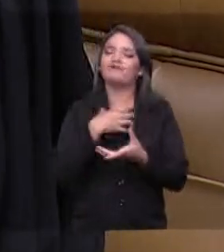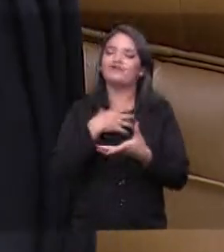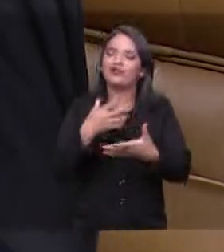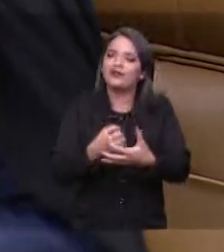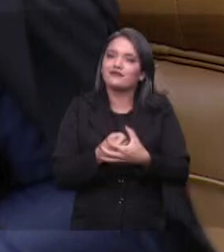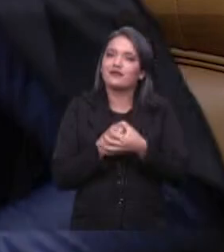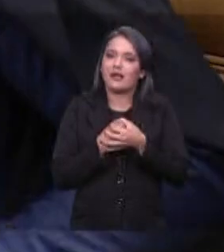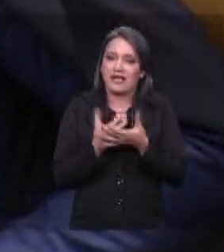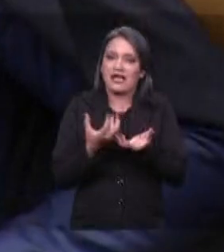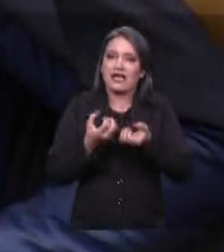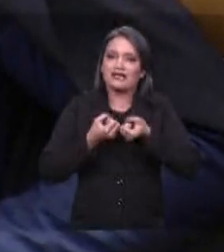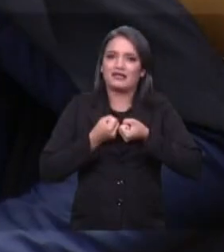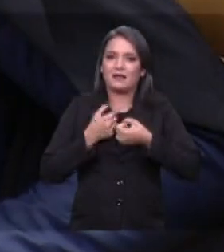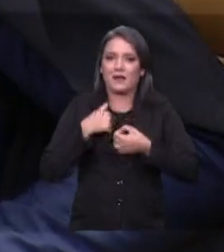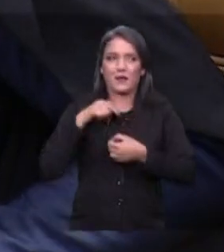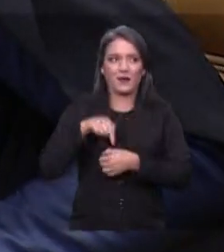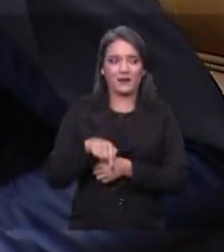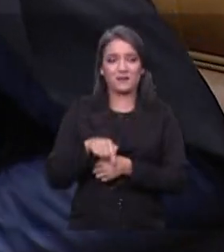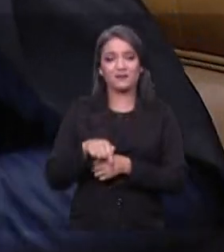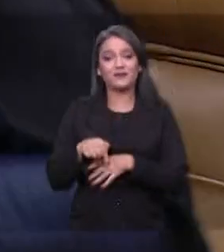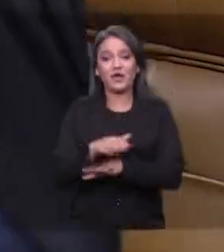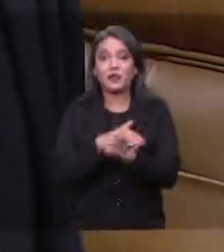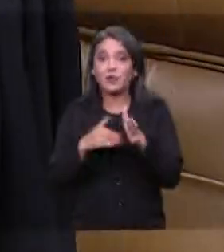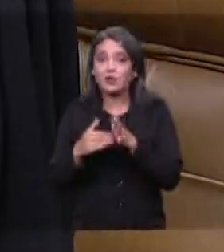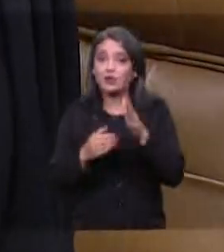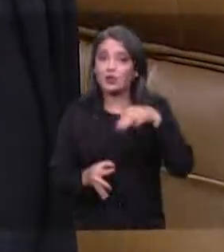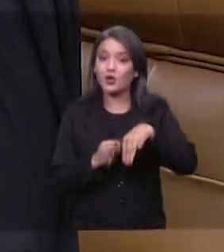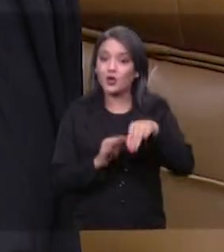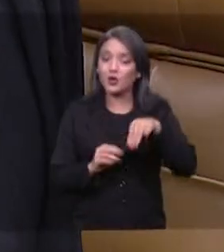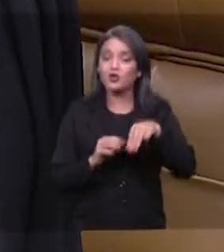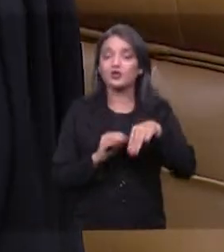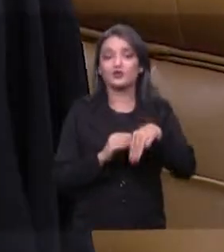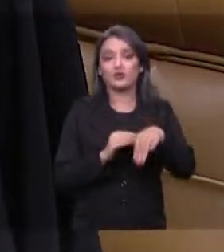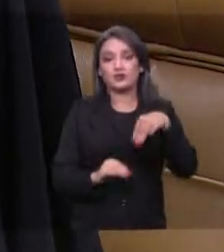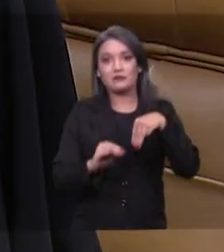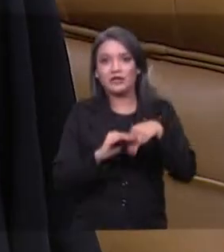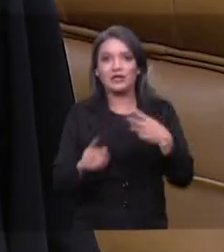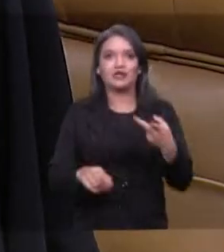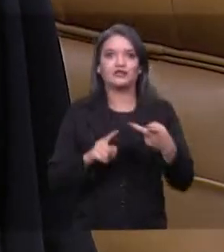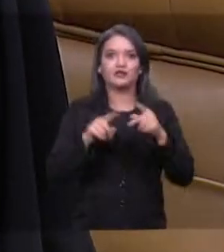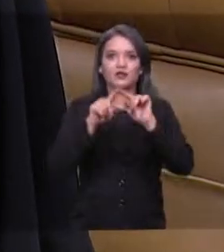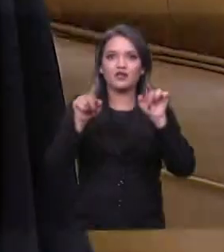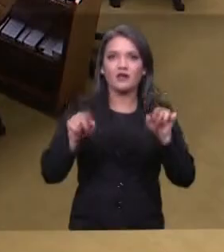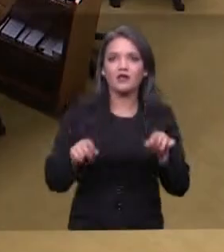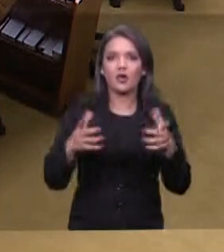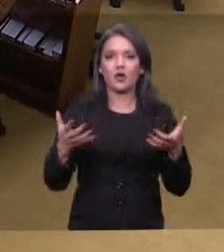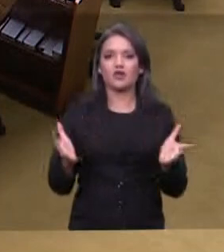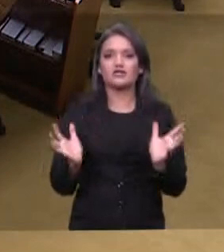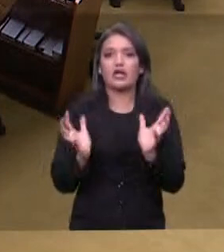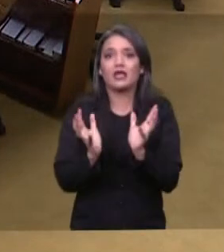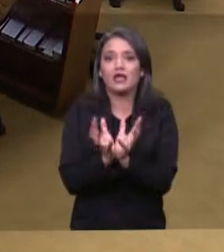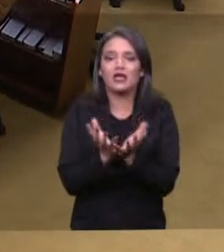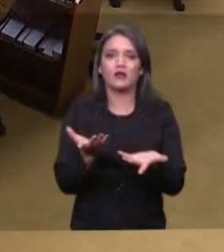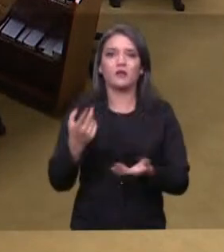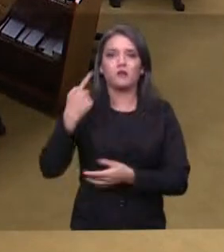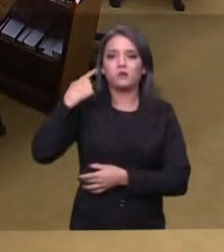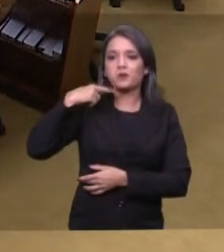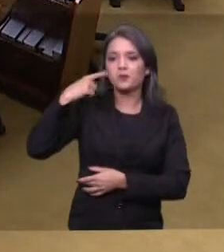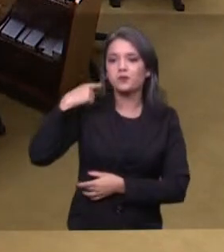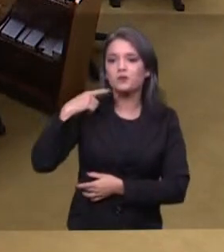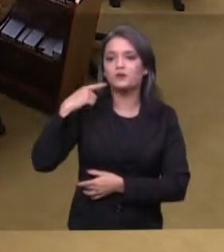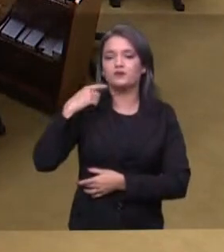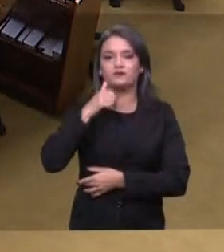tribunal. Por parte de todos os seus integrantes, ministros, servidores, equipe, advogadas e